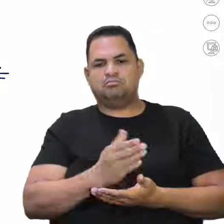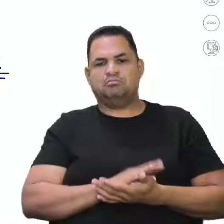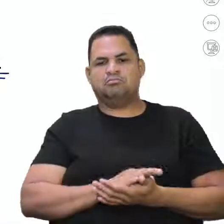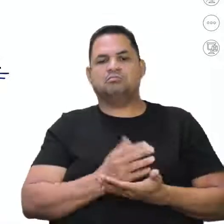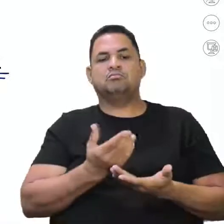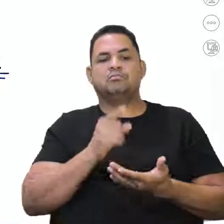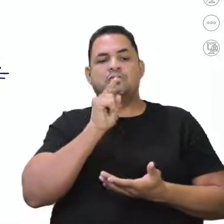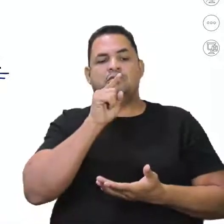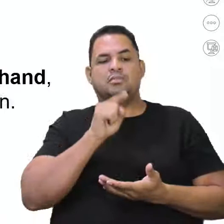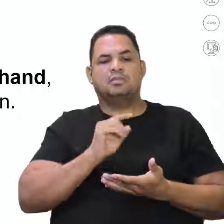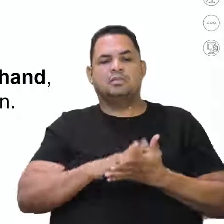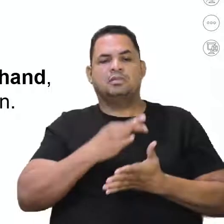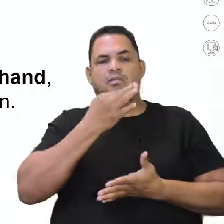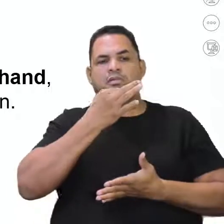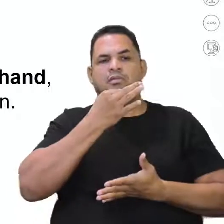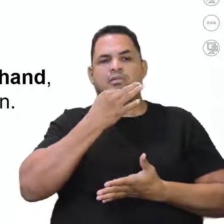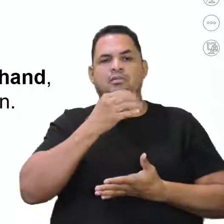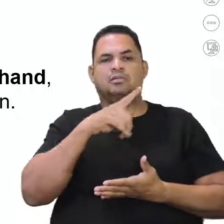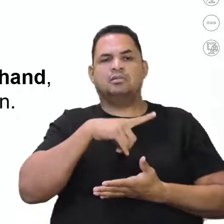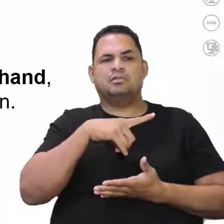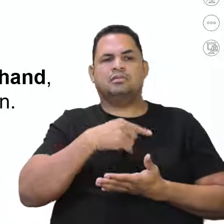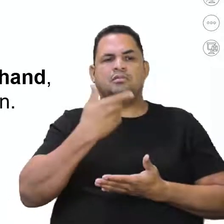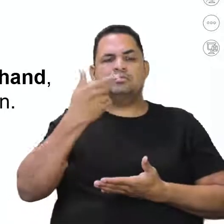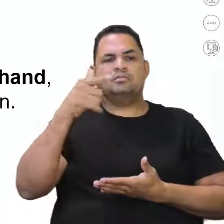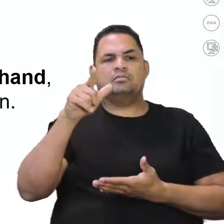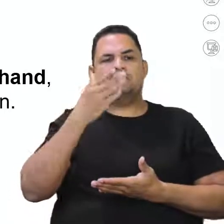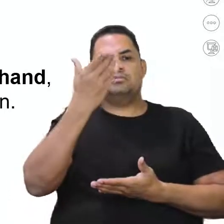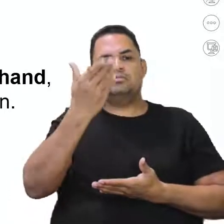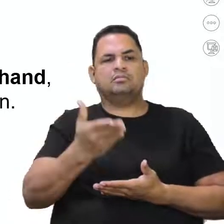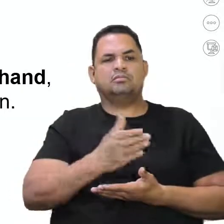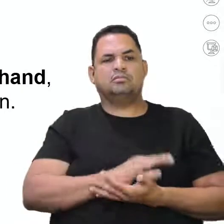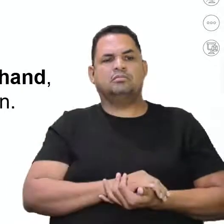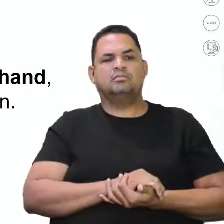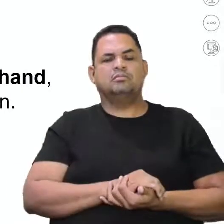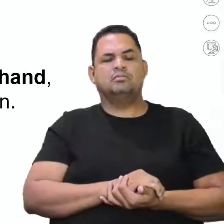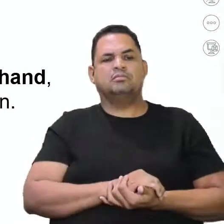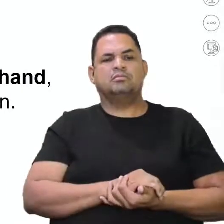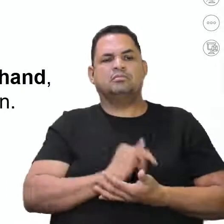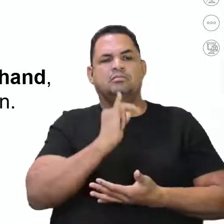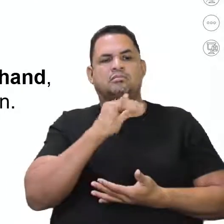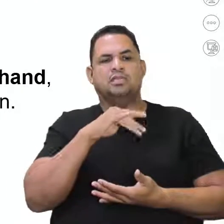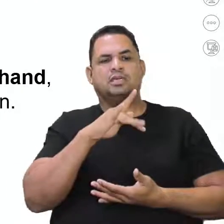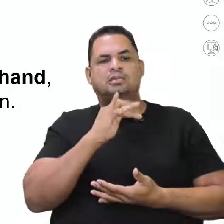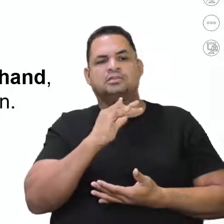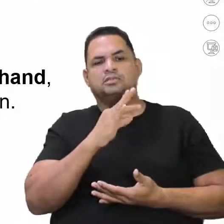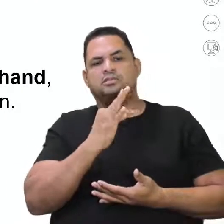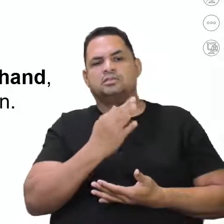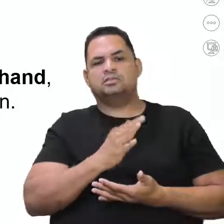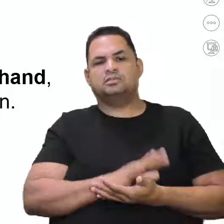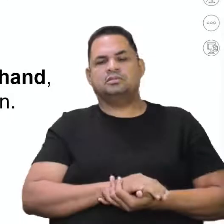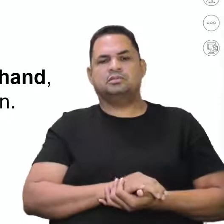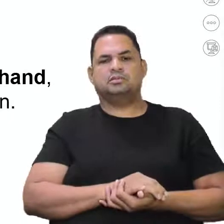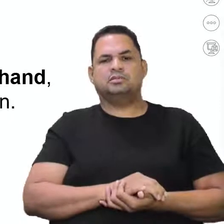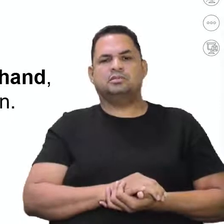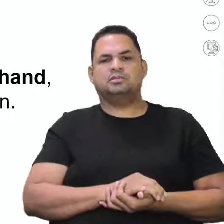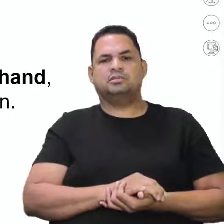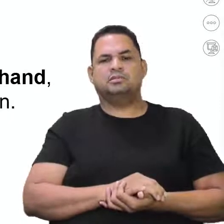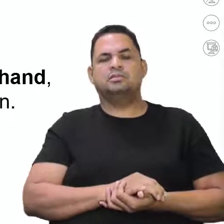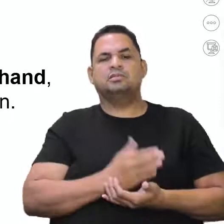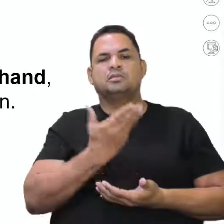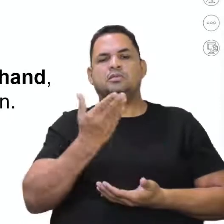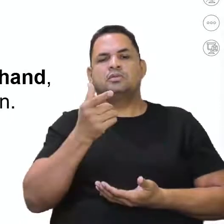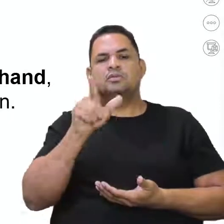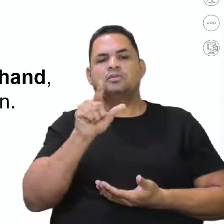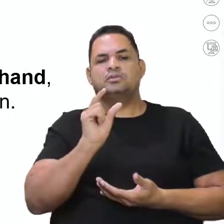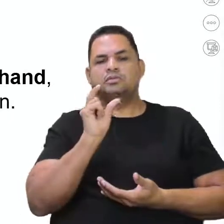são marcadores de discurso. E temos mais, temos essa aqui, ó. In fact. O in fact é um